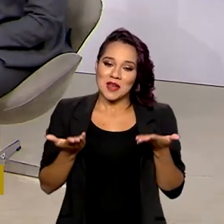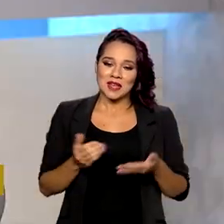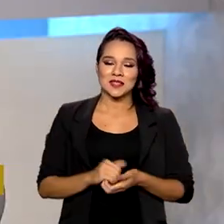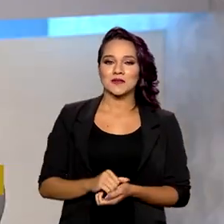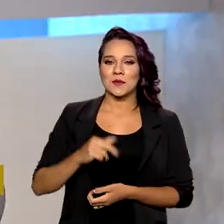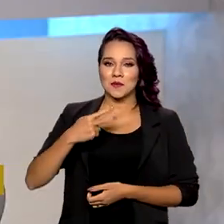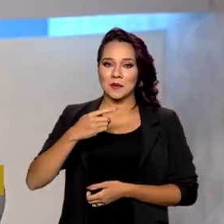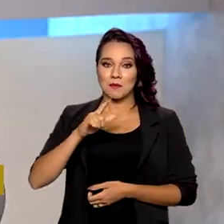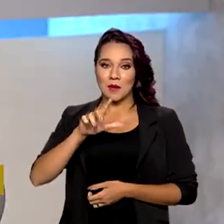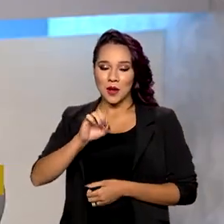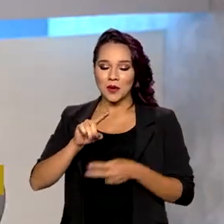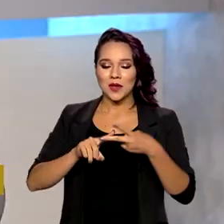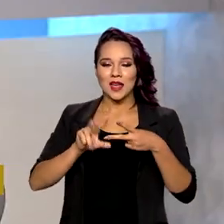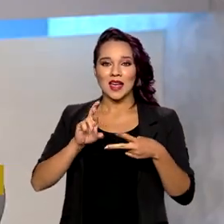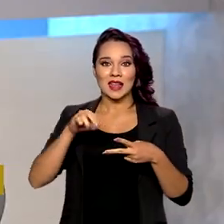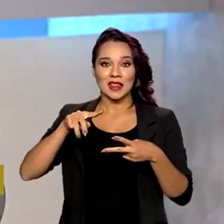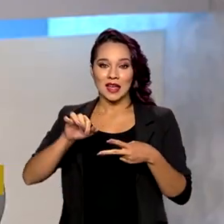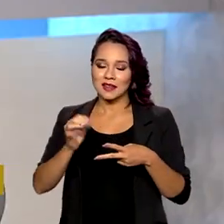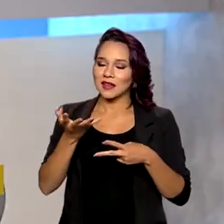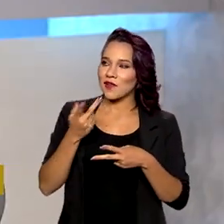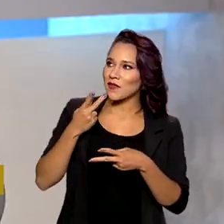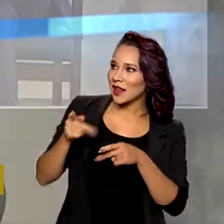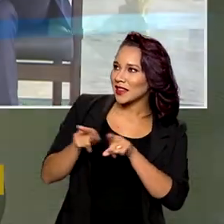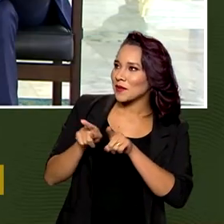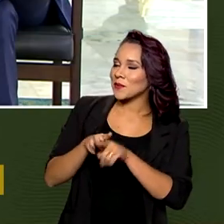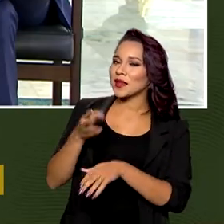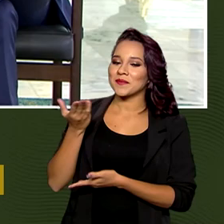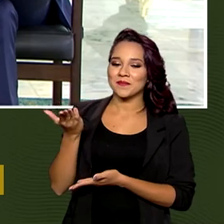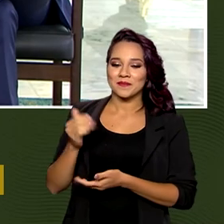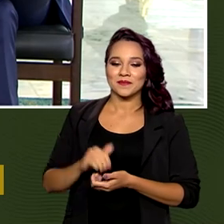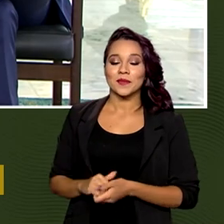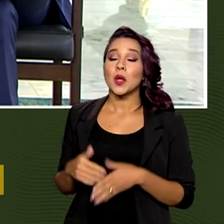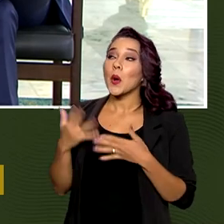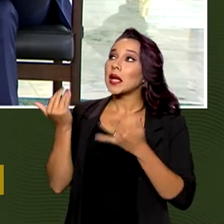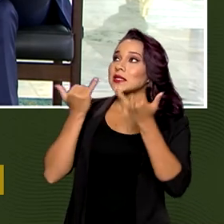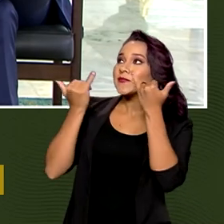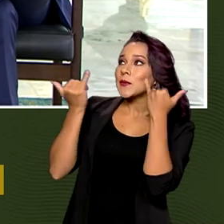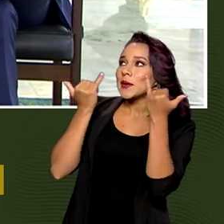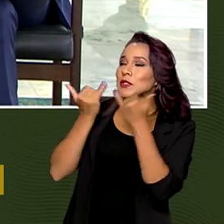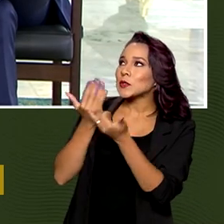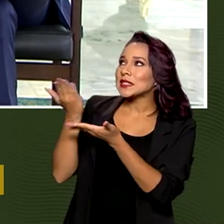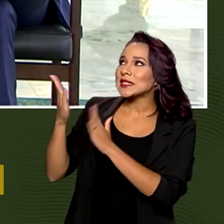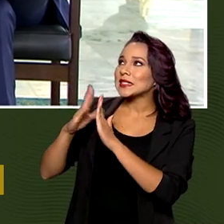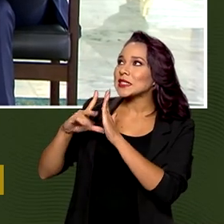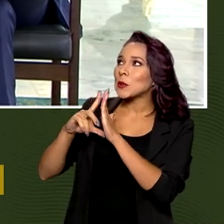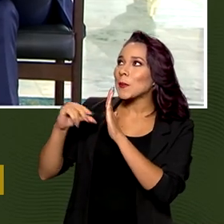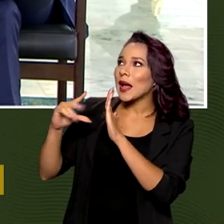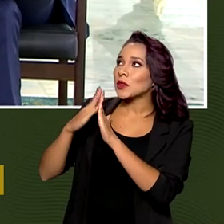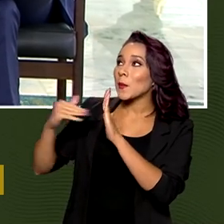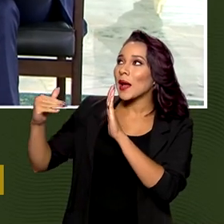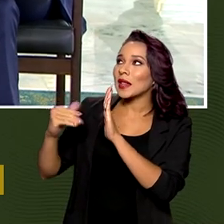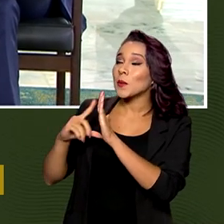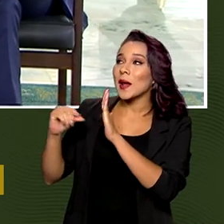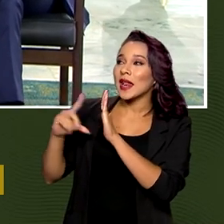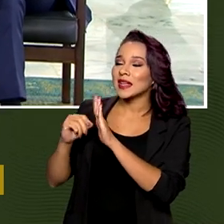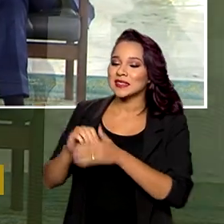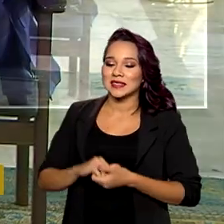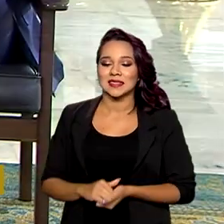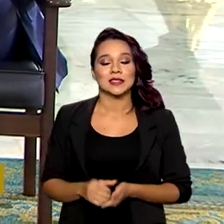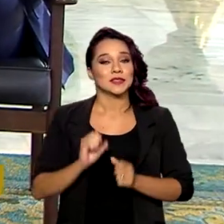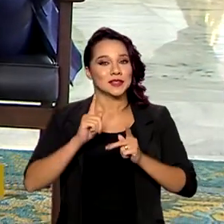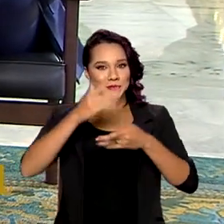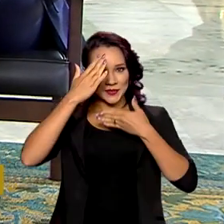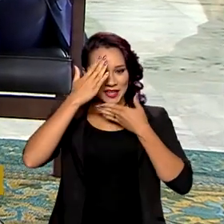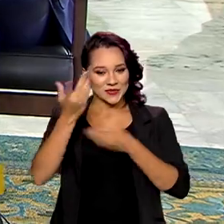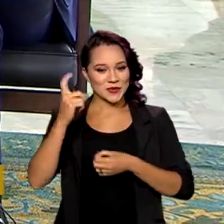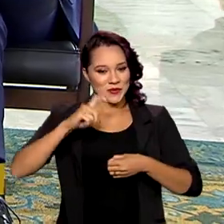Paulo Leite e Renata querem falar também nessa transmissão com vocês quais as informações aí do Palácio. Ok, Kátia, obrigado. Vamos retomar,